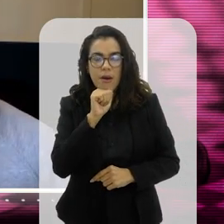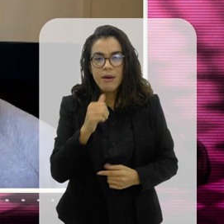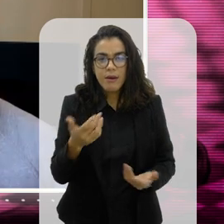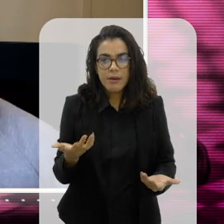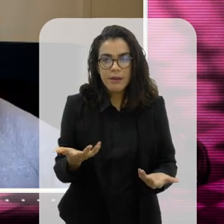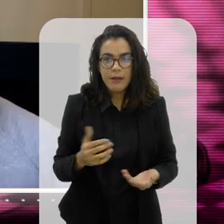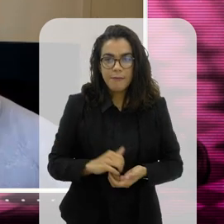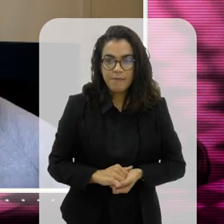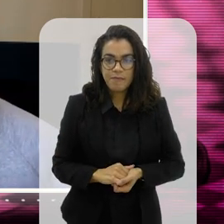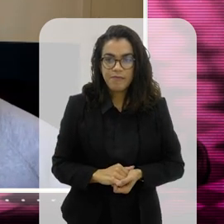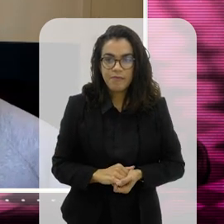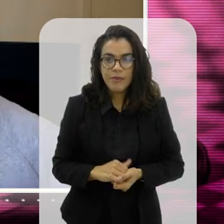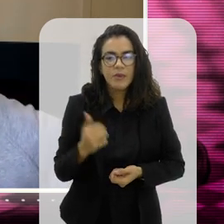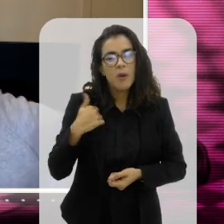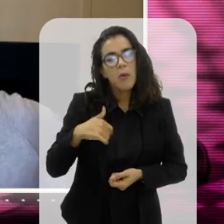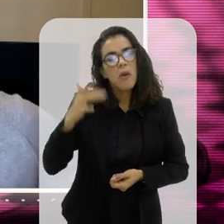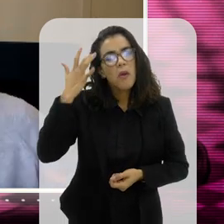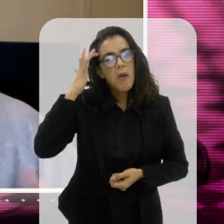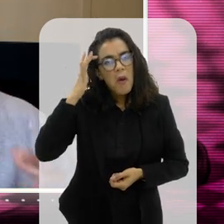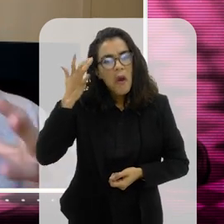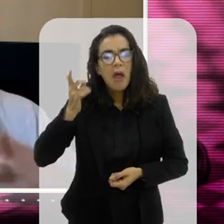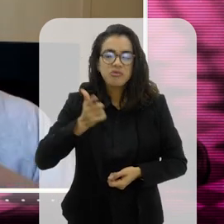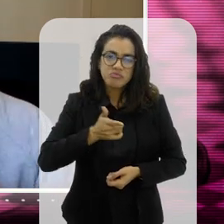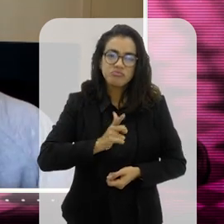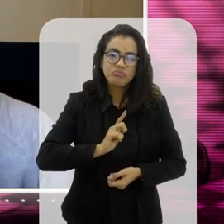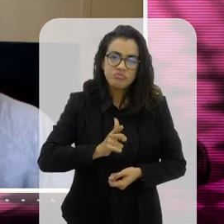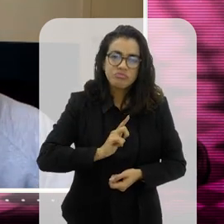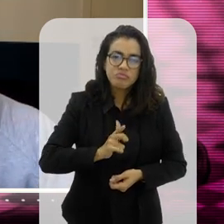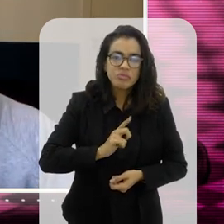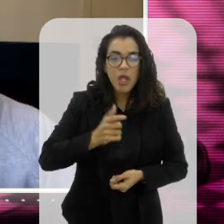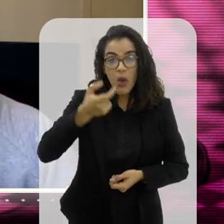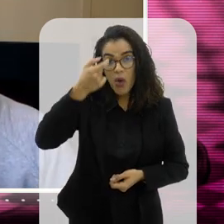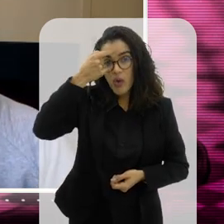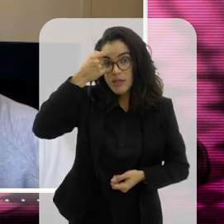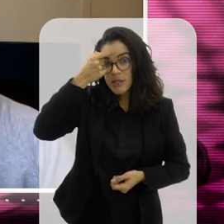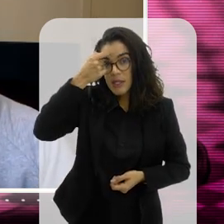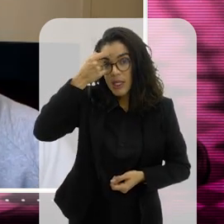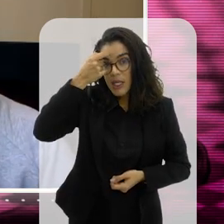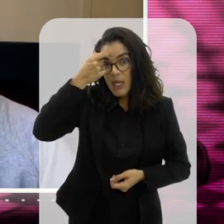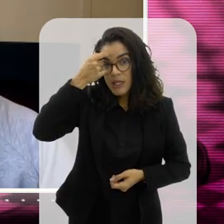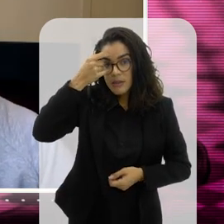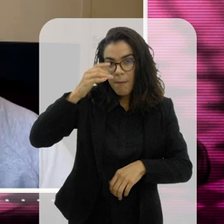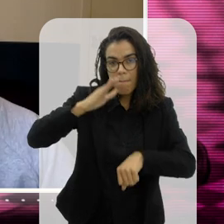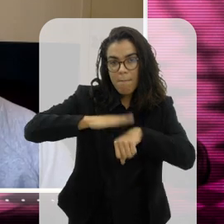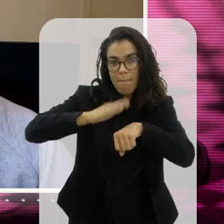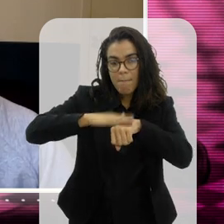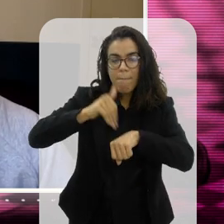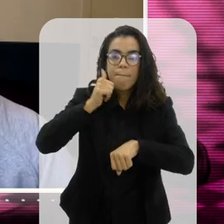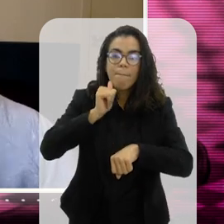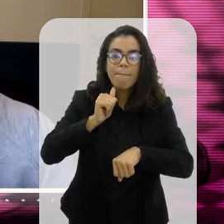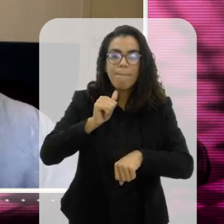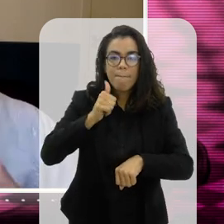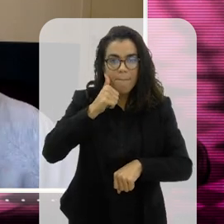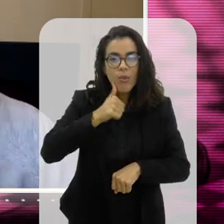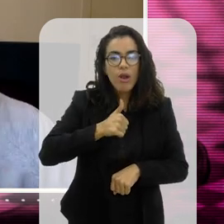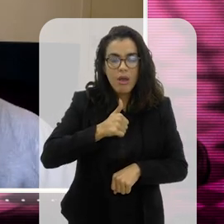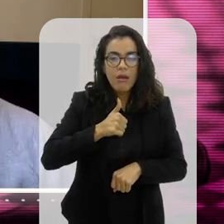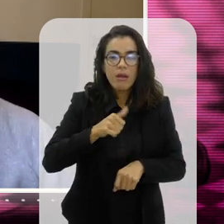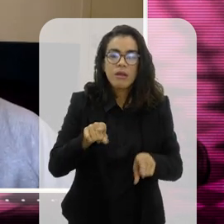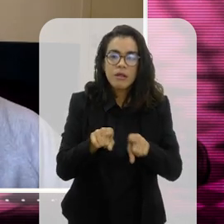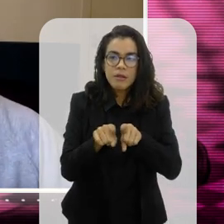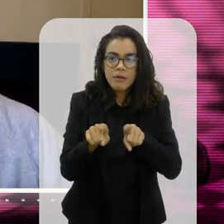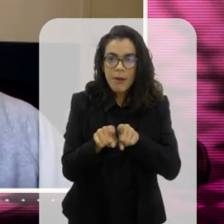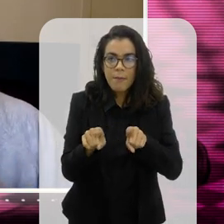materna, de você sempre estar devendo em algum lugar, né? Então, eu acho que tem esse lugar de consciência das mulheres de que essa conta não